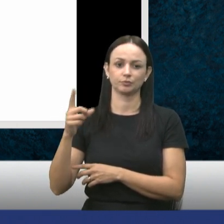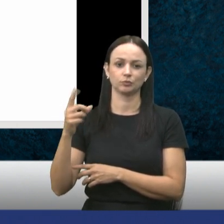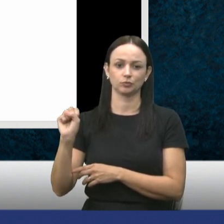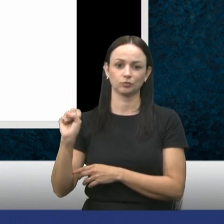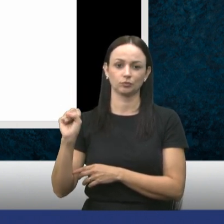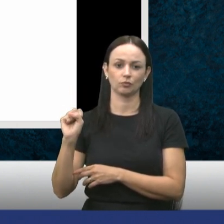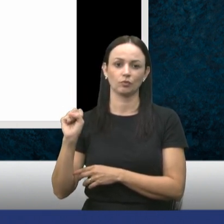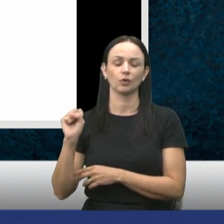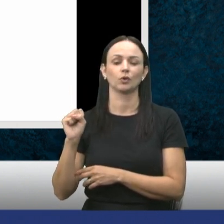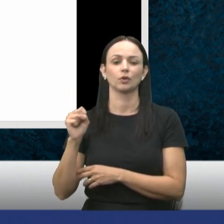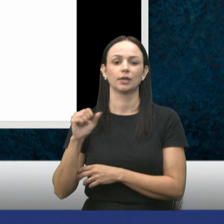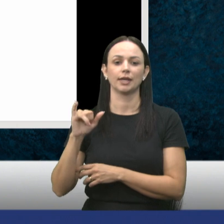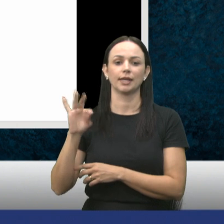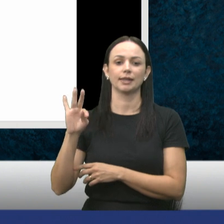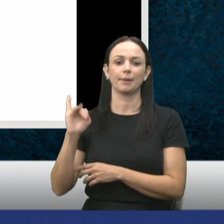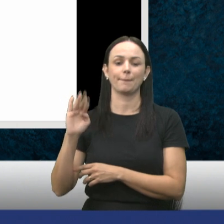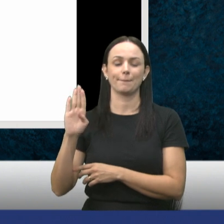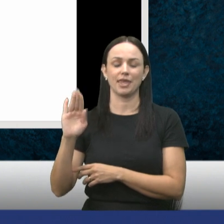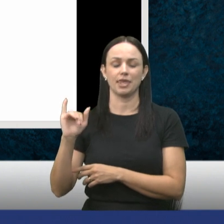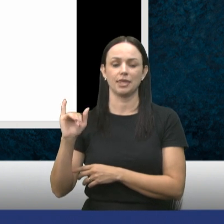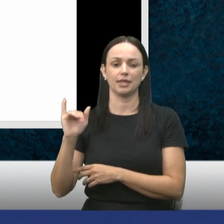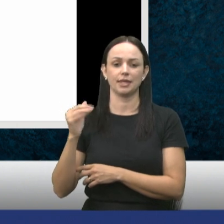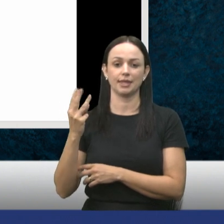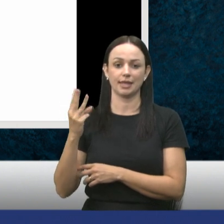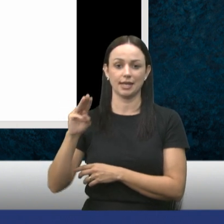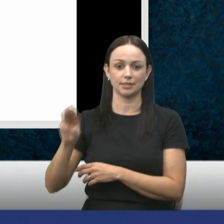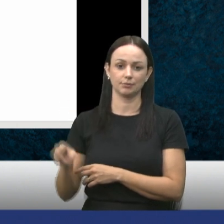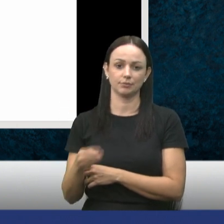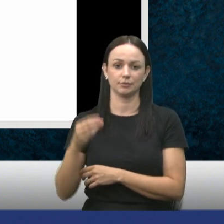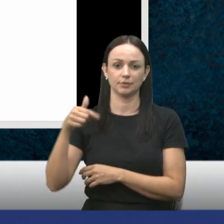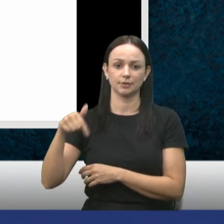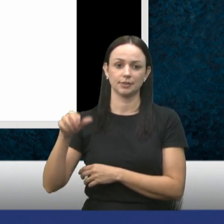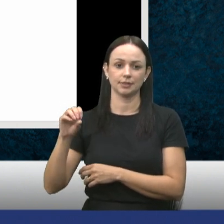14.261.518. O ITBI,